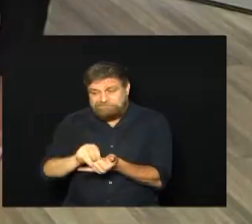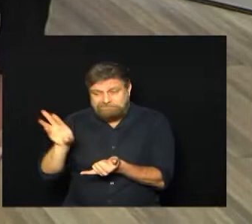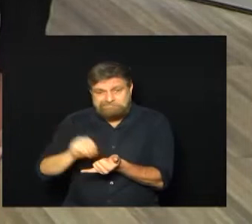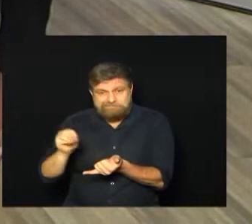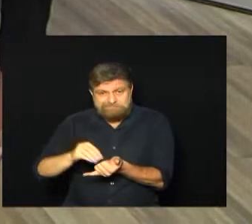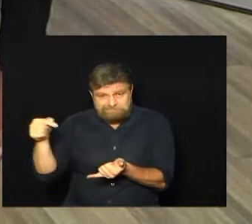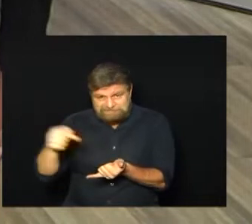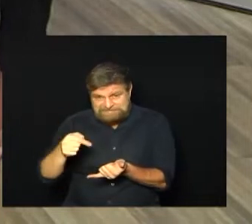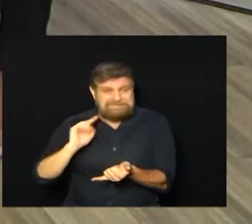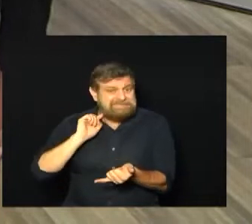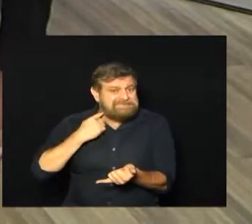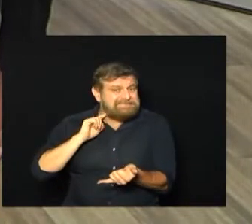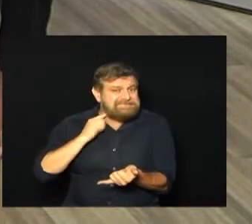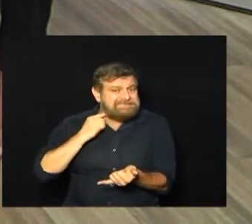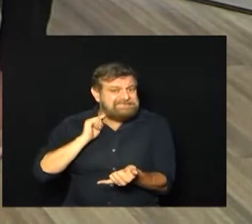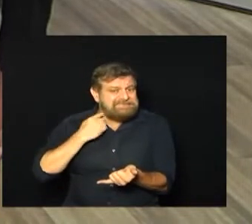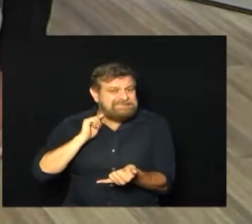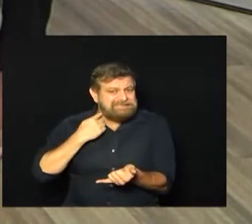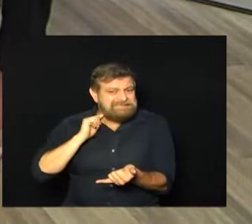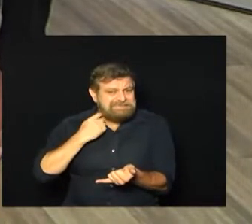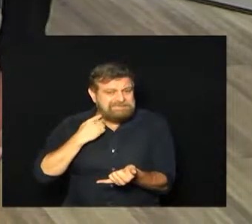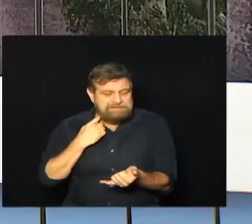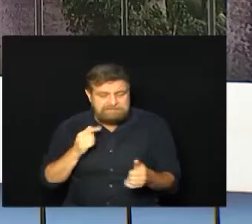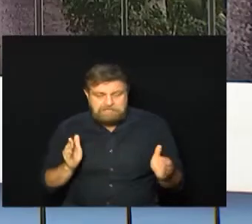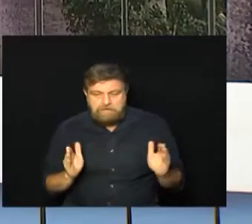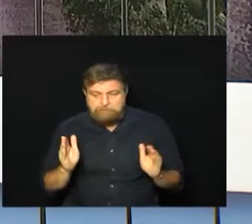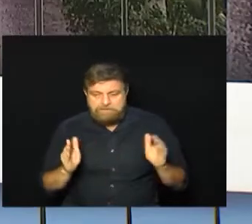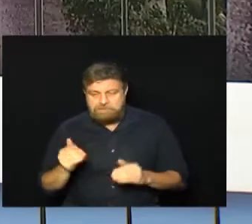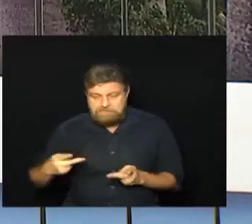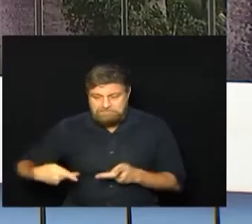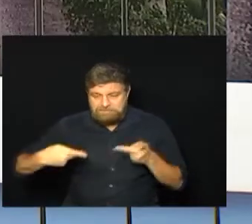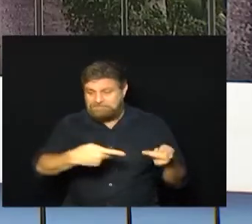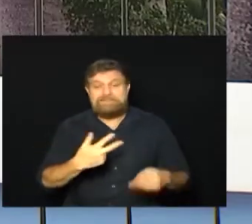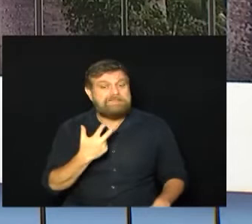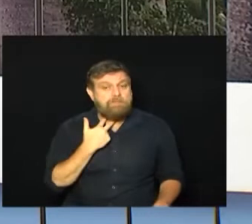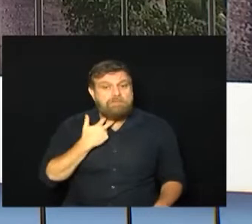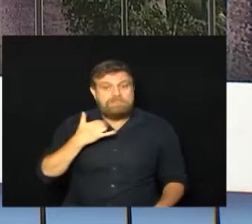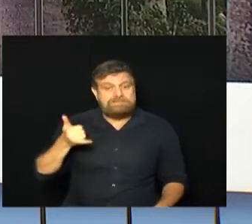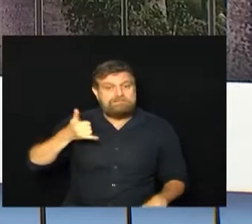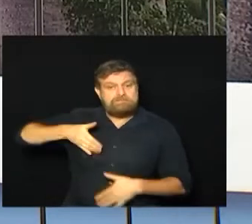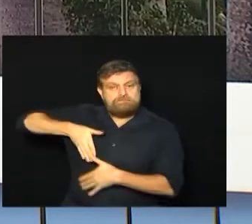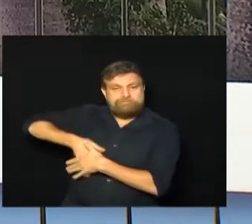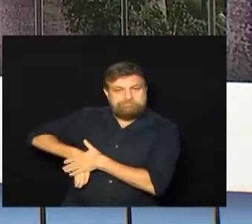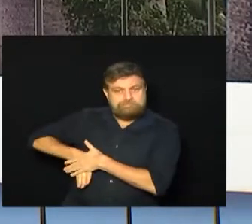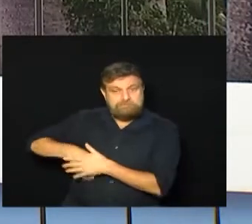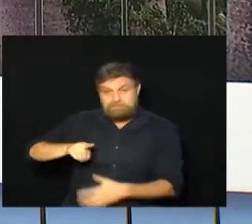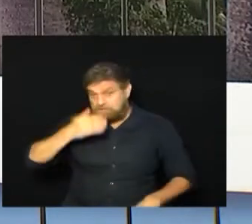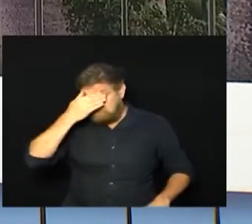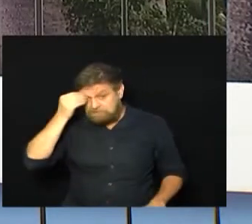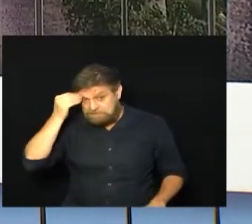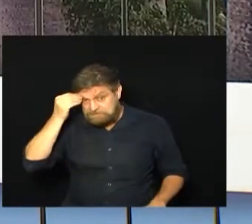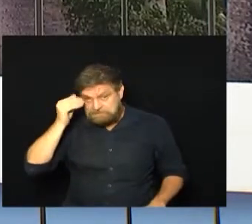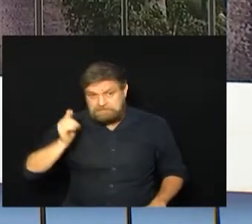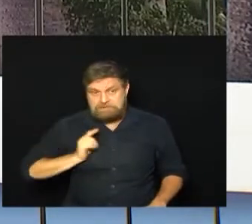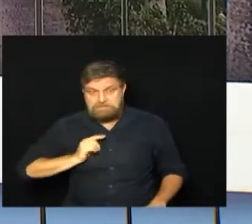que tem muita contaminação. Por isso, nesse período de visita, está proibido utilizar celular. Não se esqueça, então,